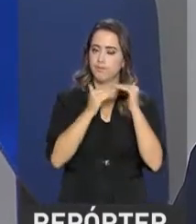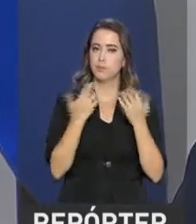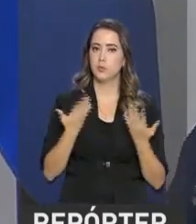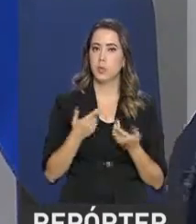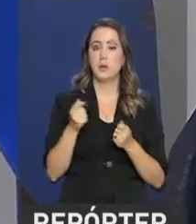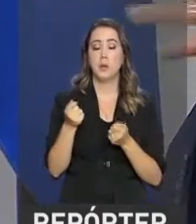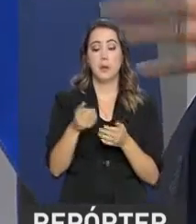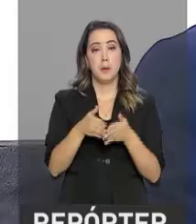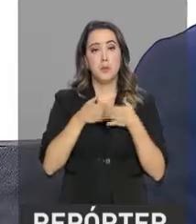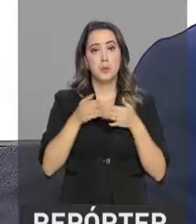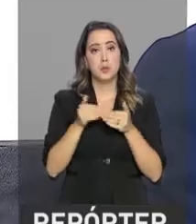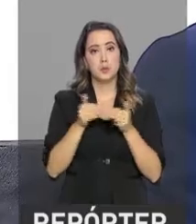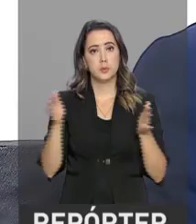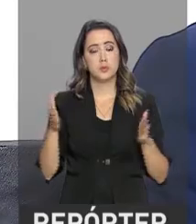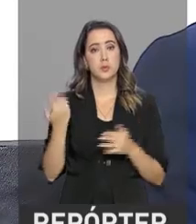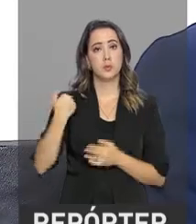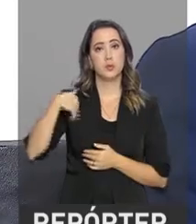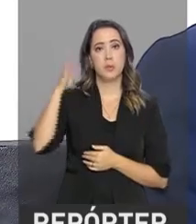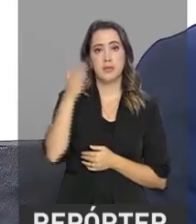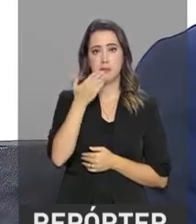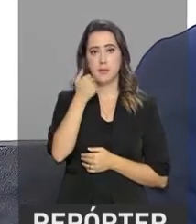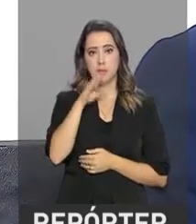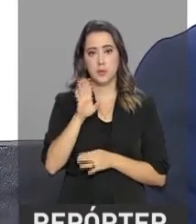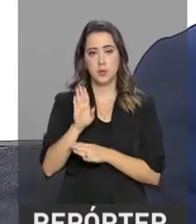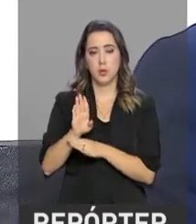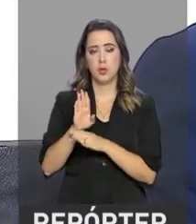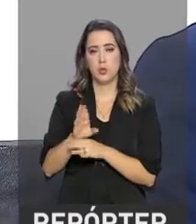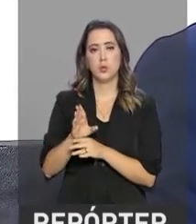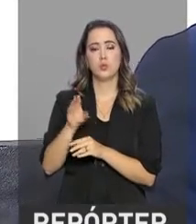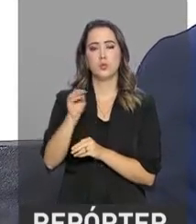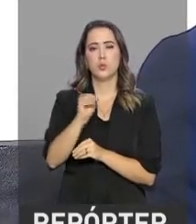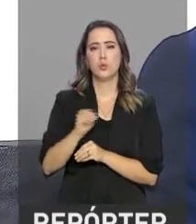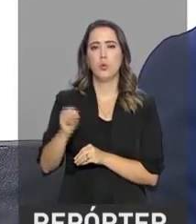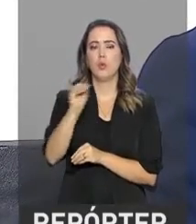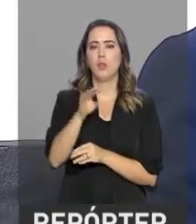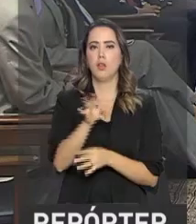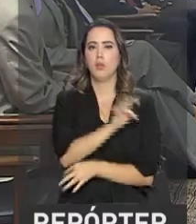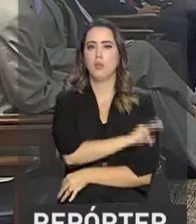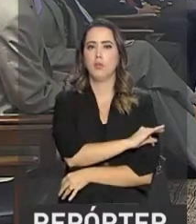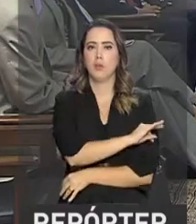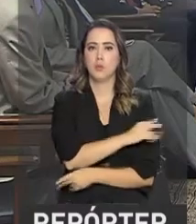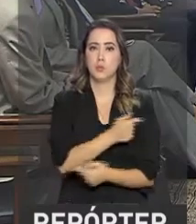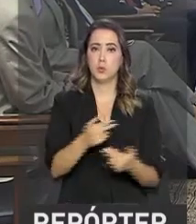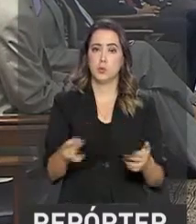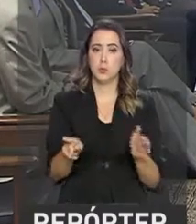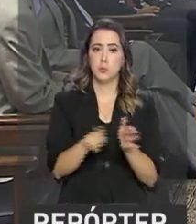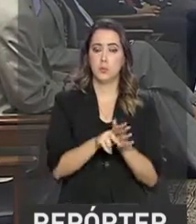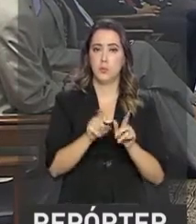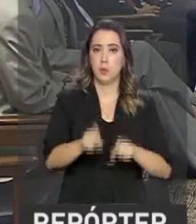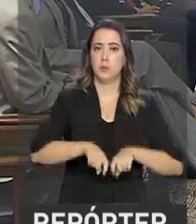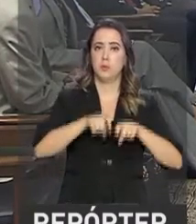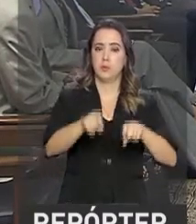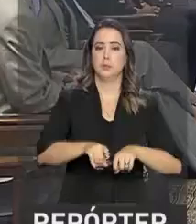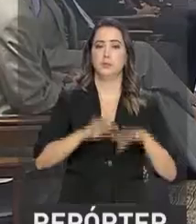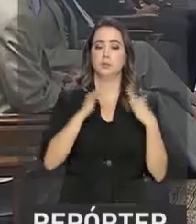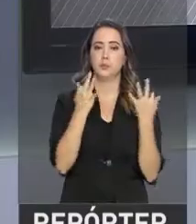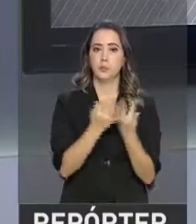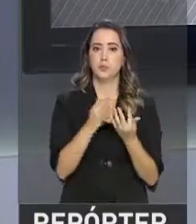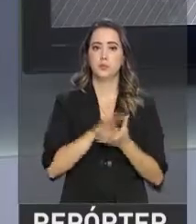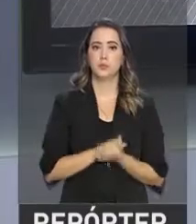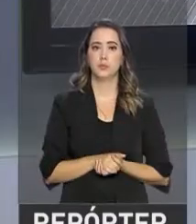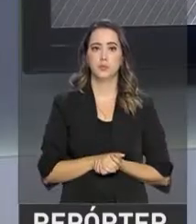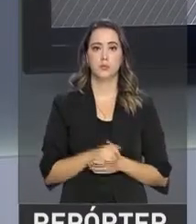do programa mais alimentos que prevê assistência técnica e financiamento para bens de produção para a agricultura familiar